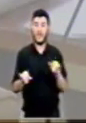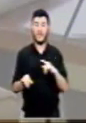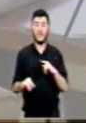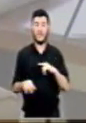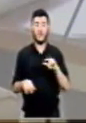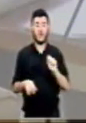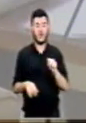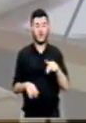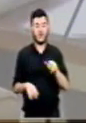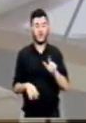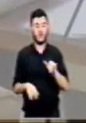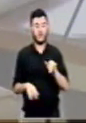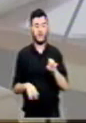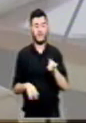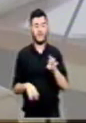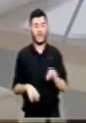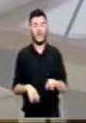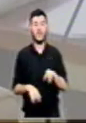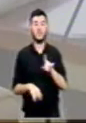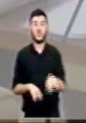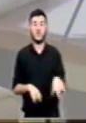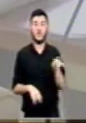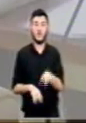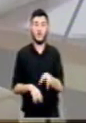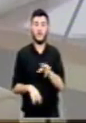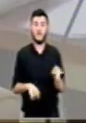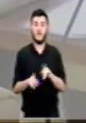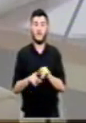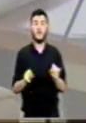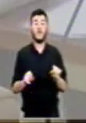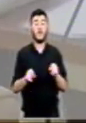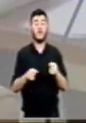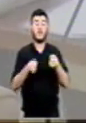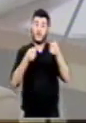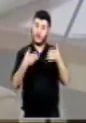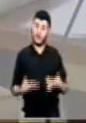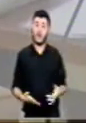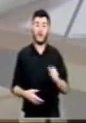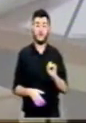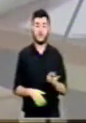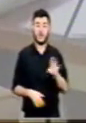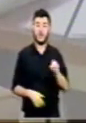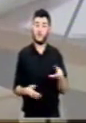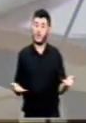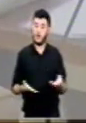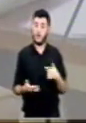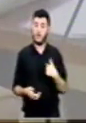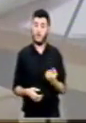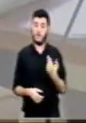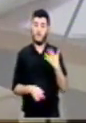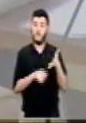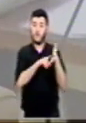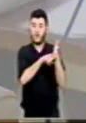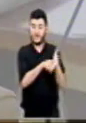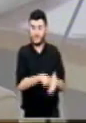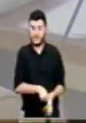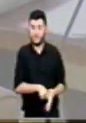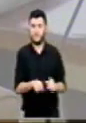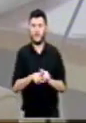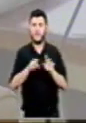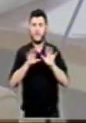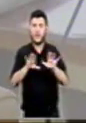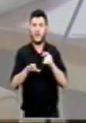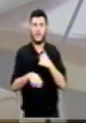declarará os atos a que ela se estende, e agora é isso que irei examinar. De início, observo que